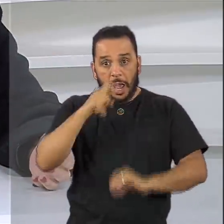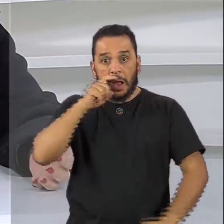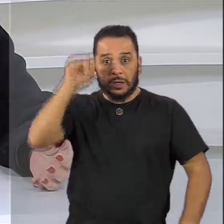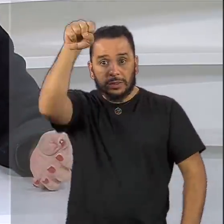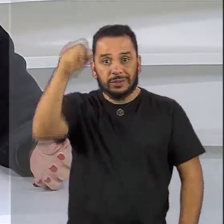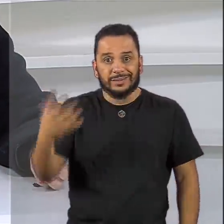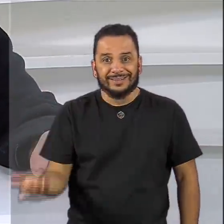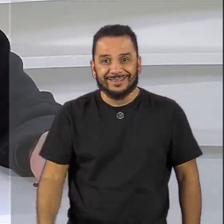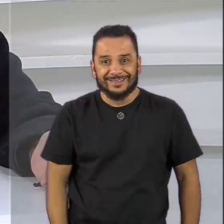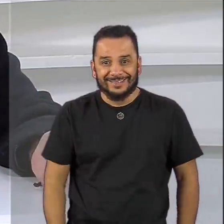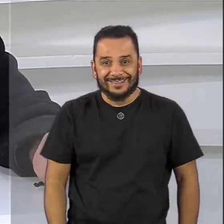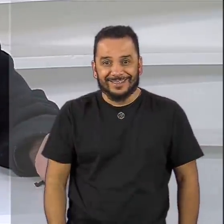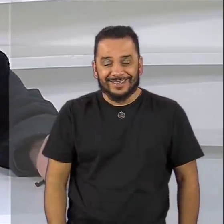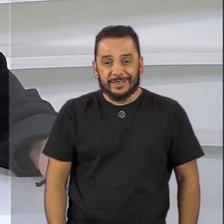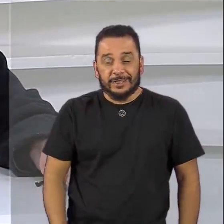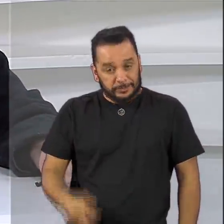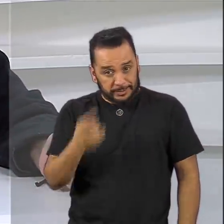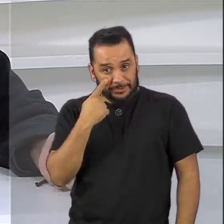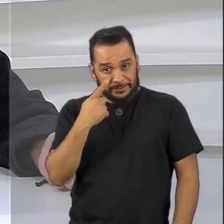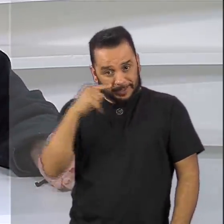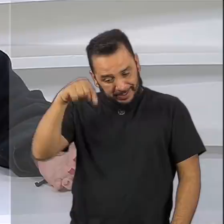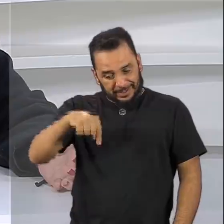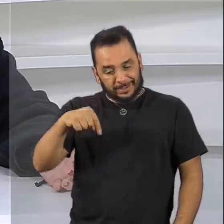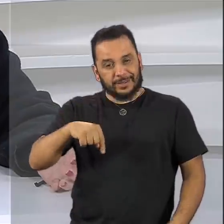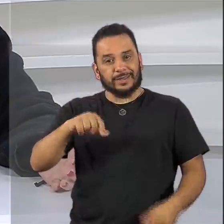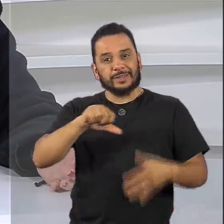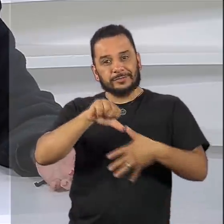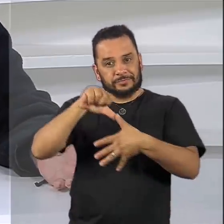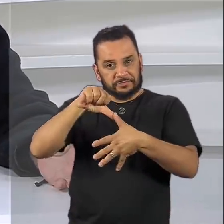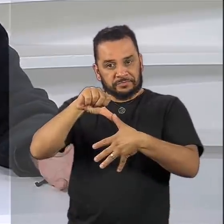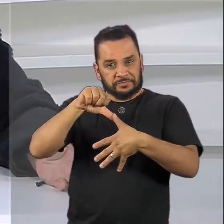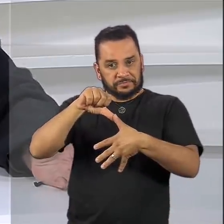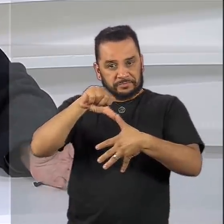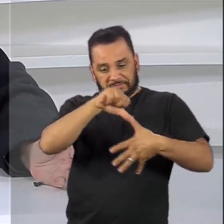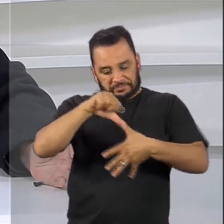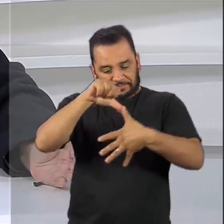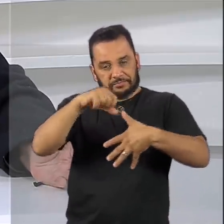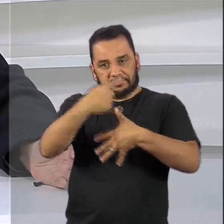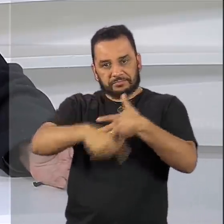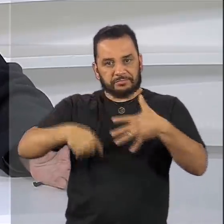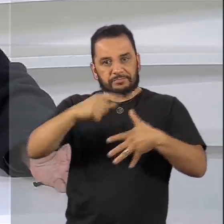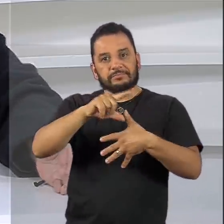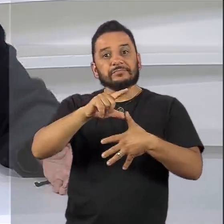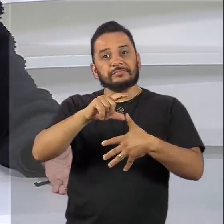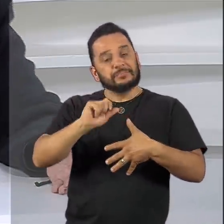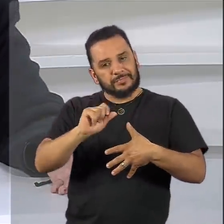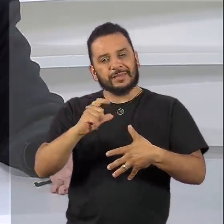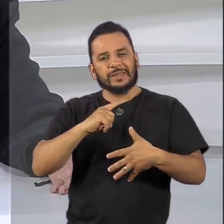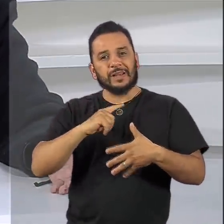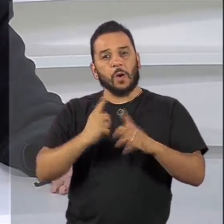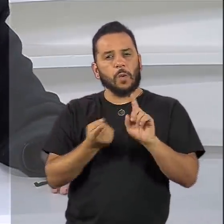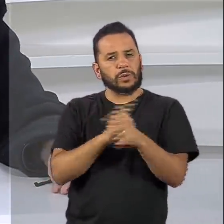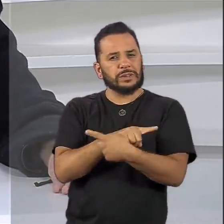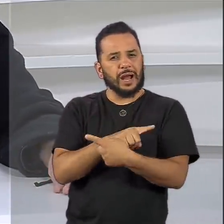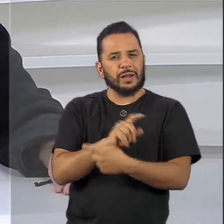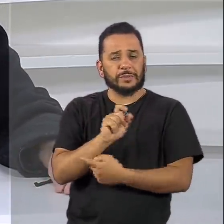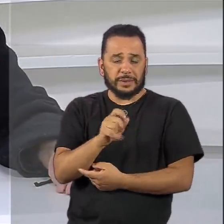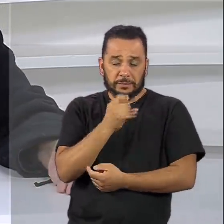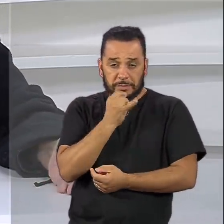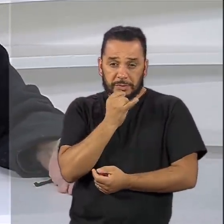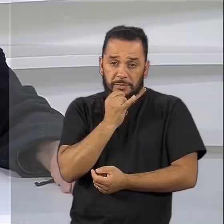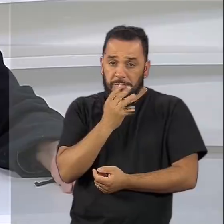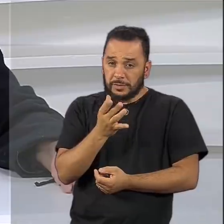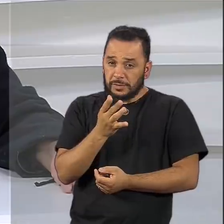olhar aqui na América Latina inteira, a gente está tendo um processo ao contrário, né? Você está tendo uma guinada